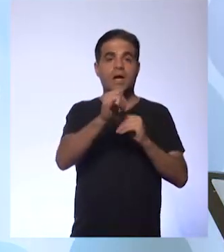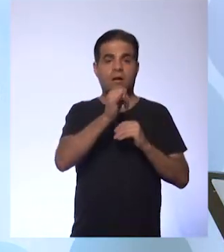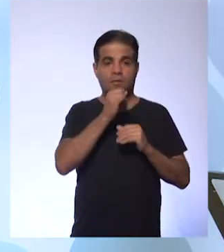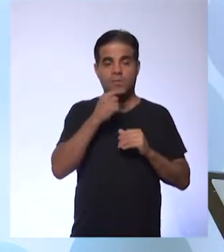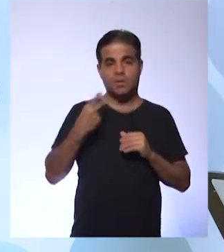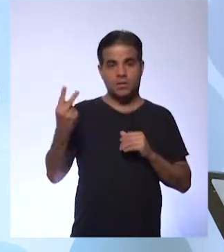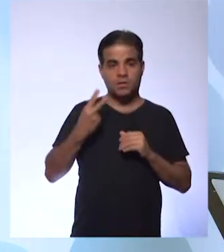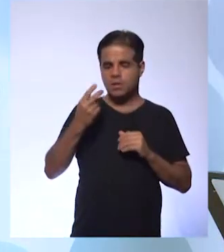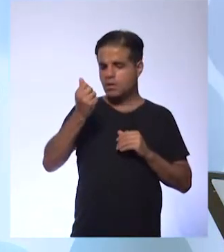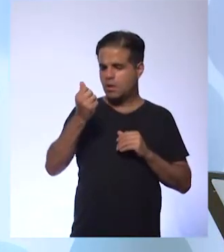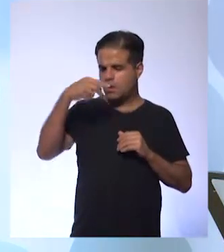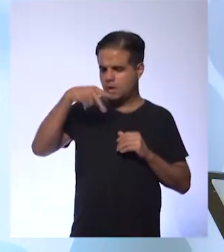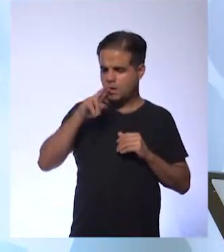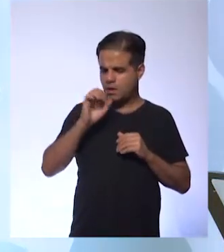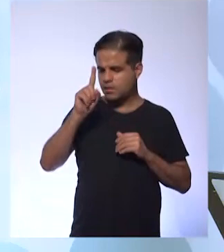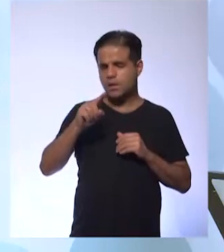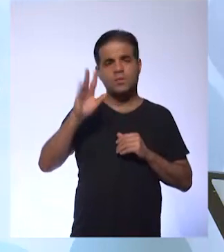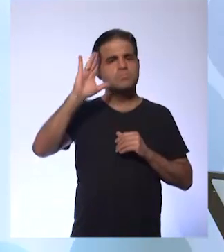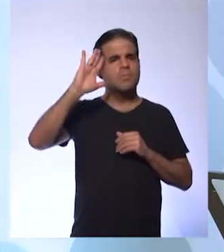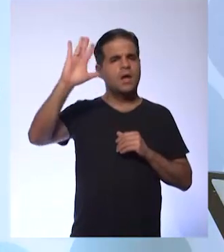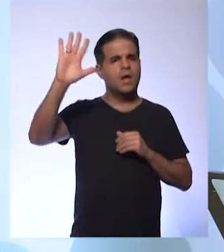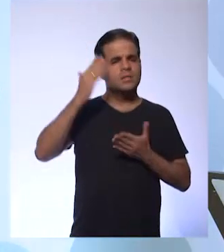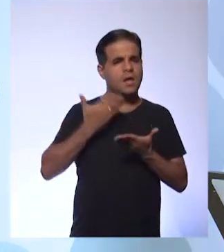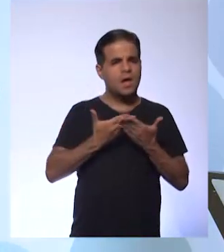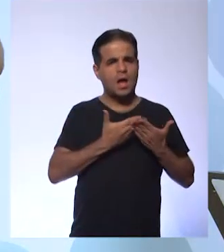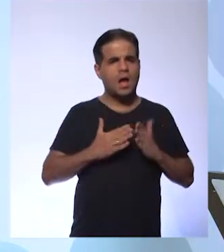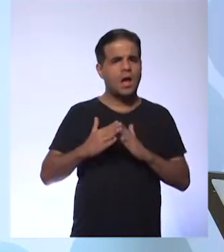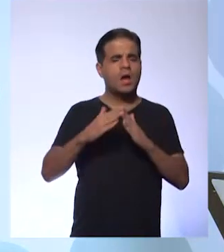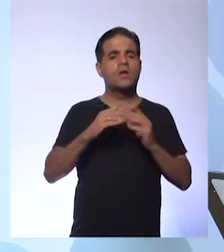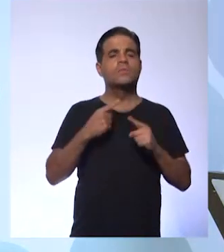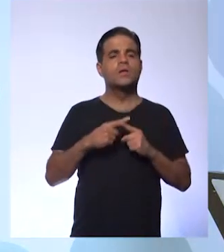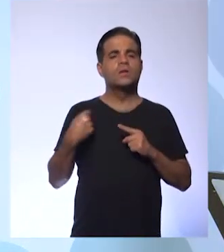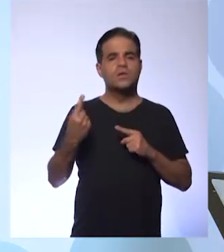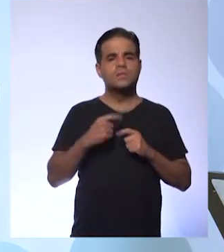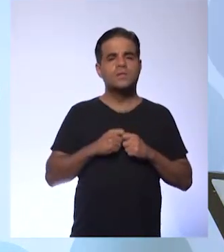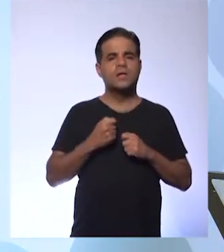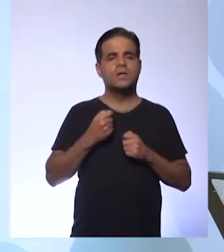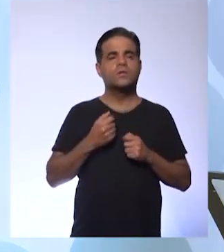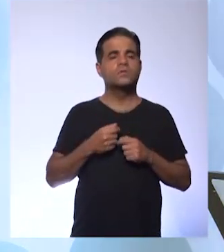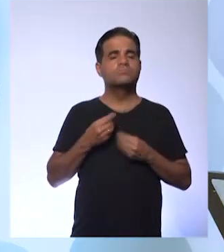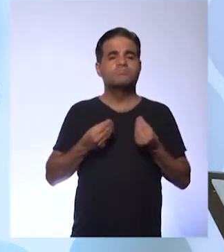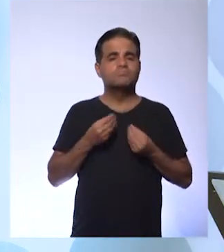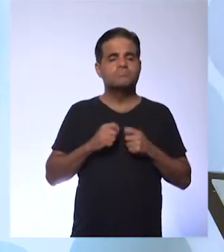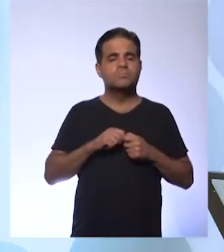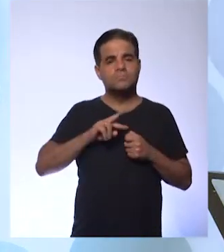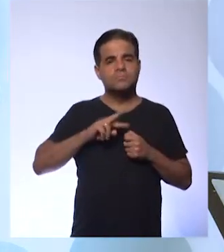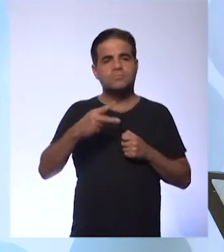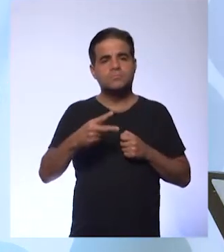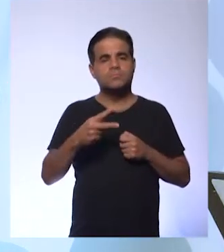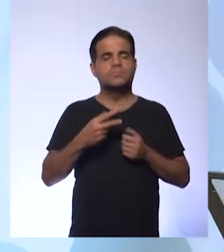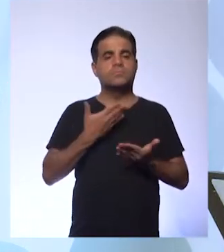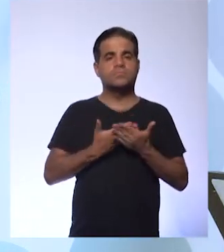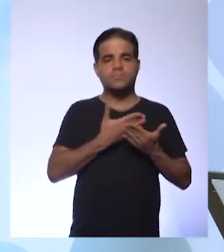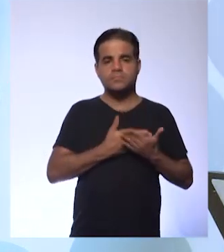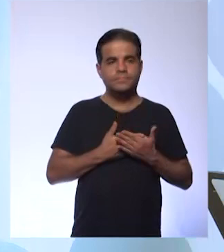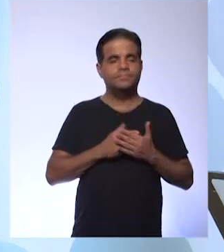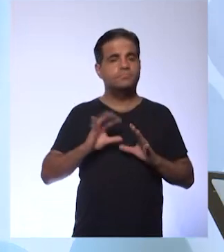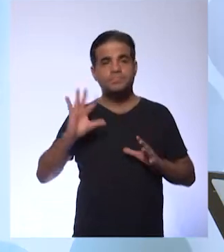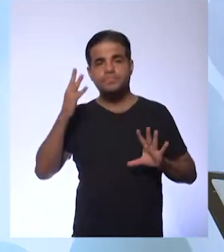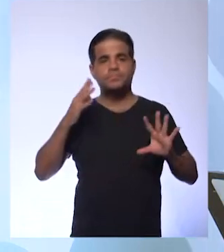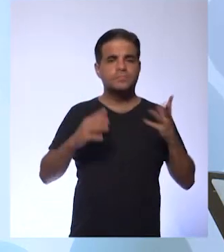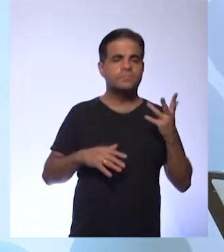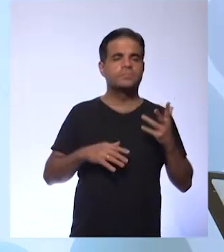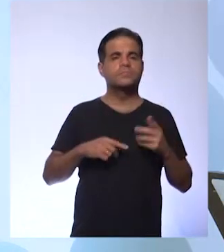eu e a André que pensamos nessa aula, porque a gente fez um joguinho na outra aula sobre como transformar a causal